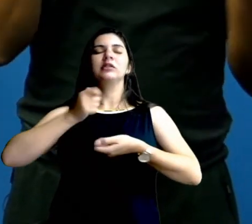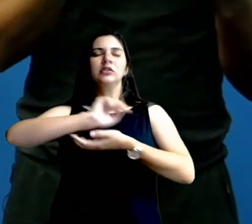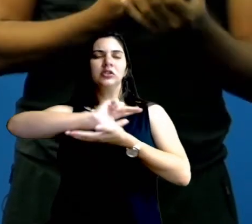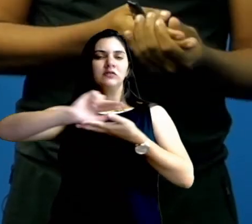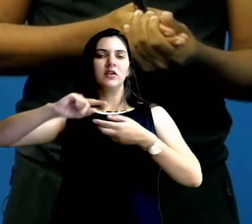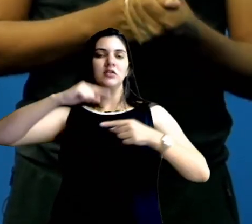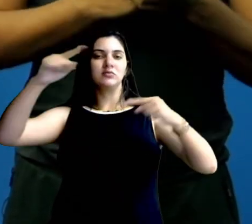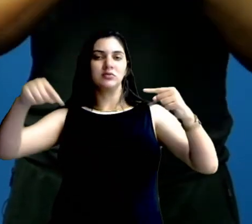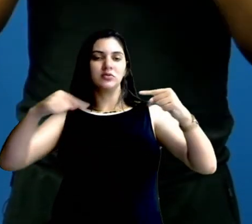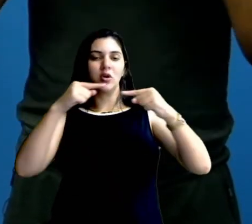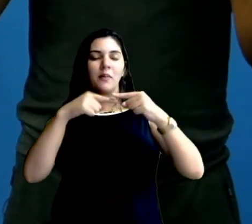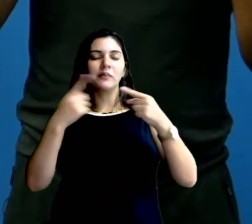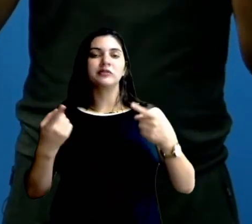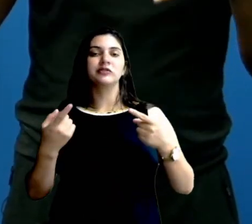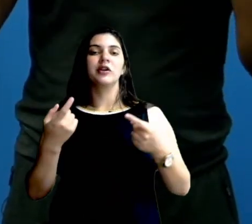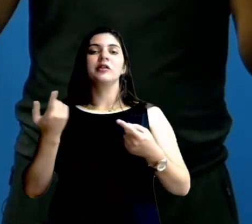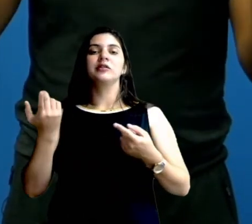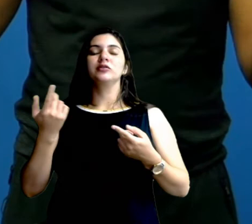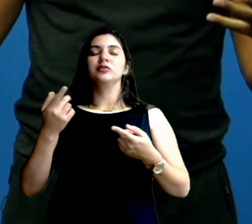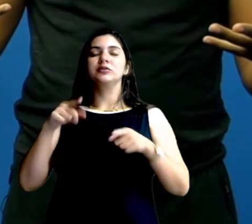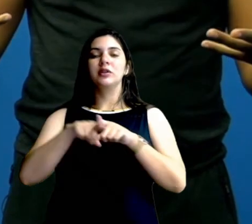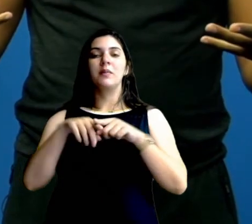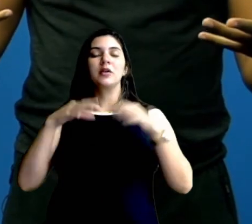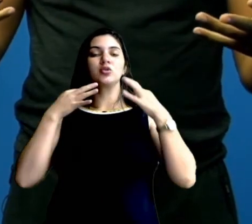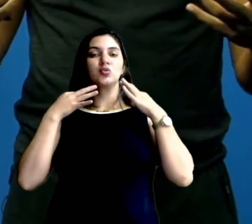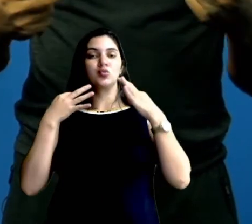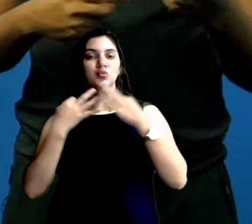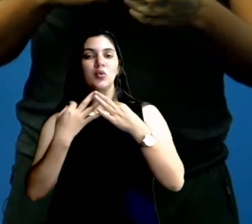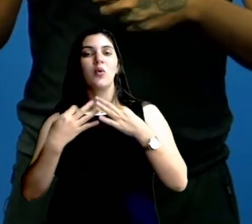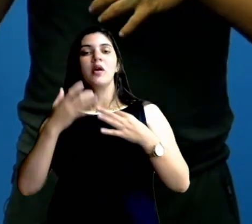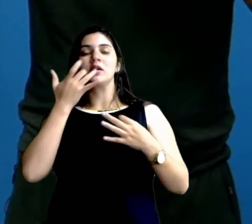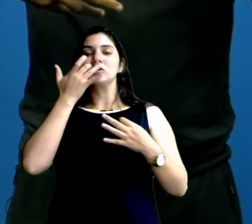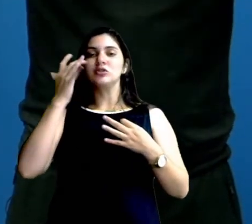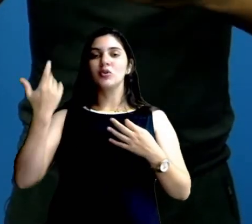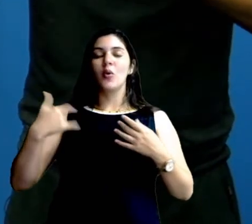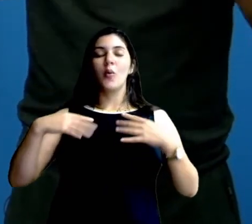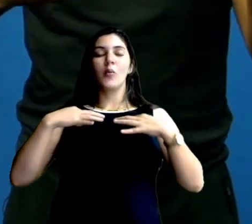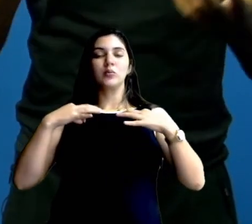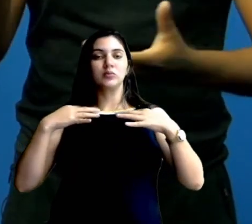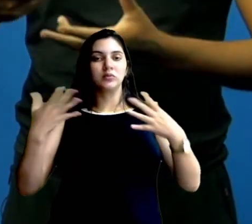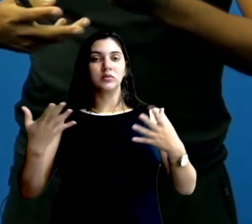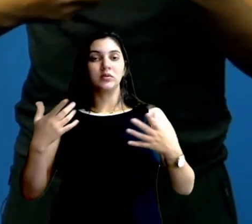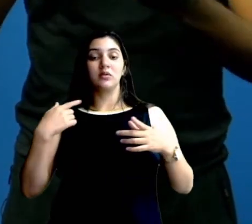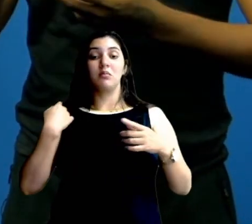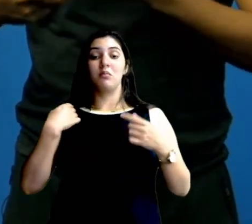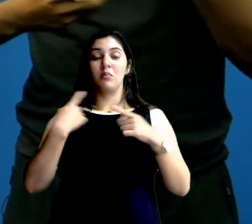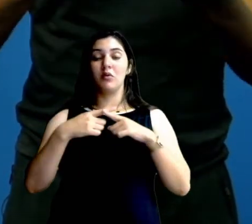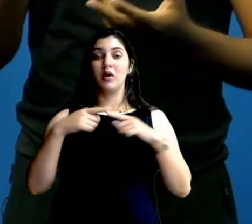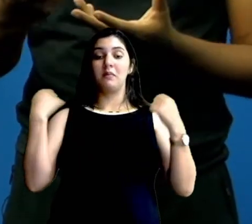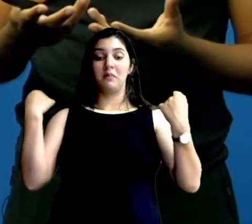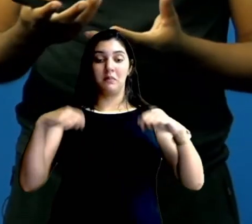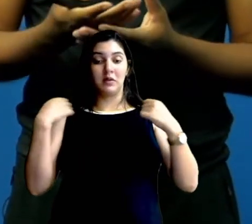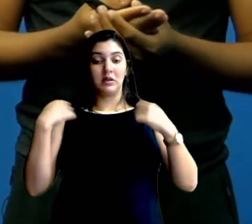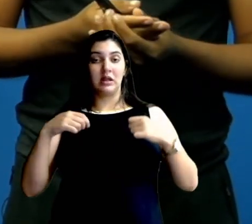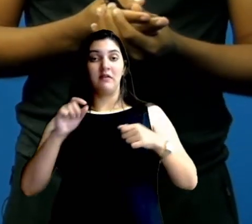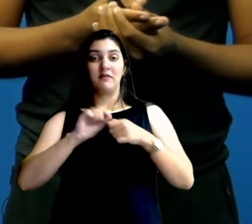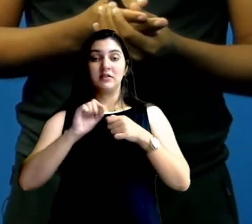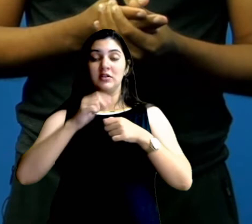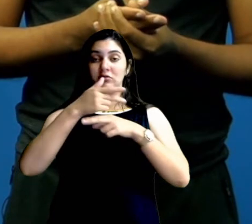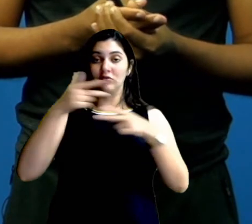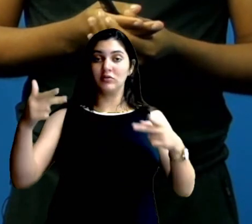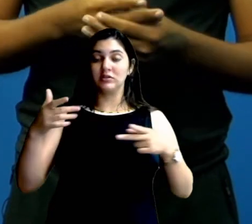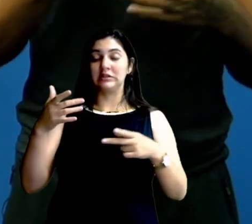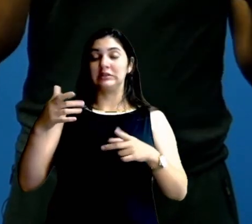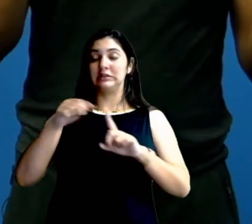objetos de cerâmica joias de ouro e tecido tá por isso primas necessidades das pessoas que viviam naquela